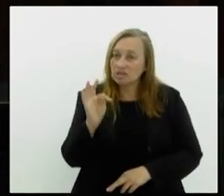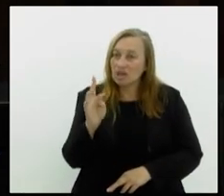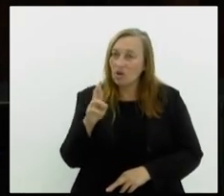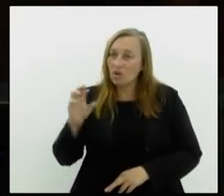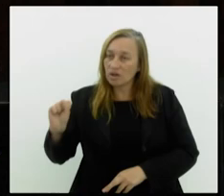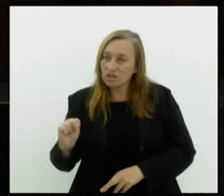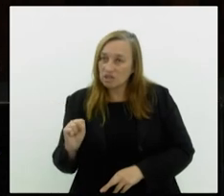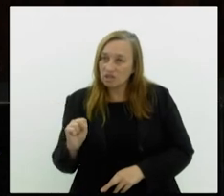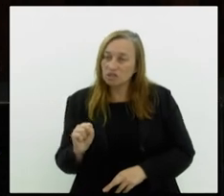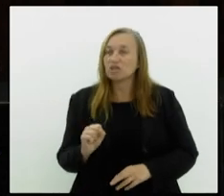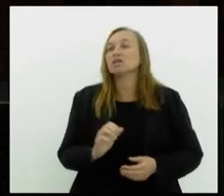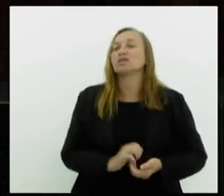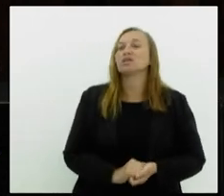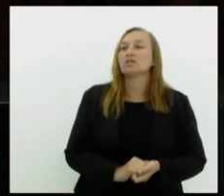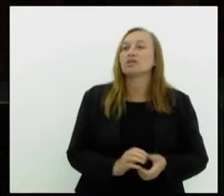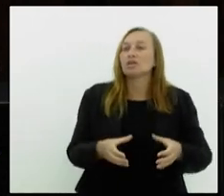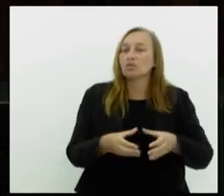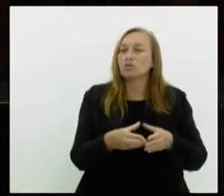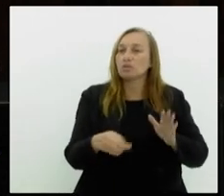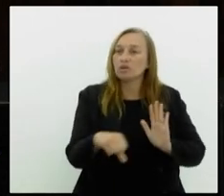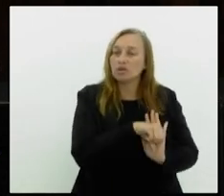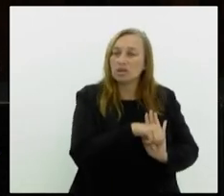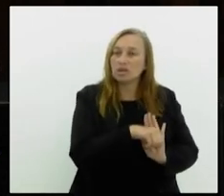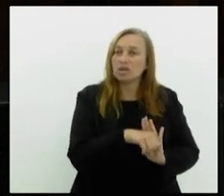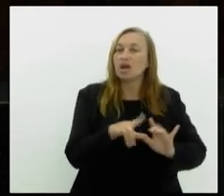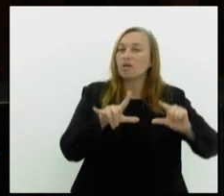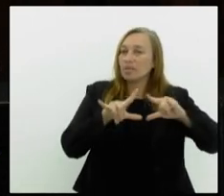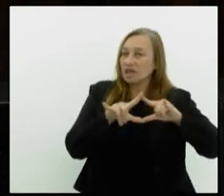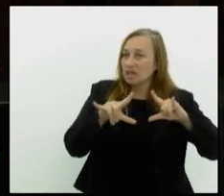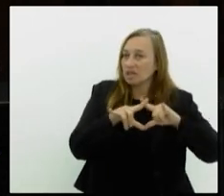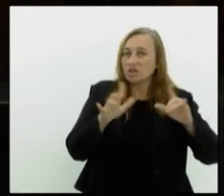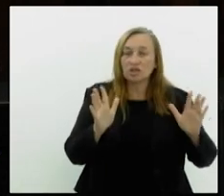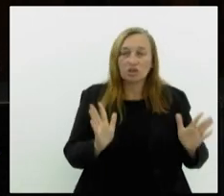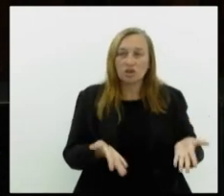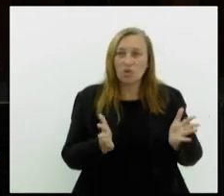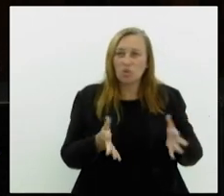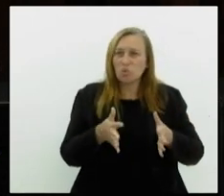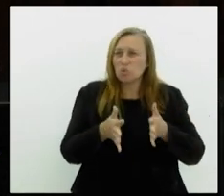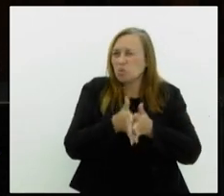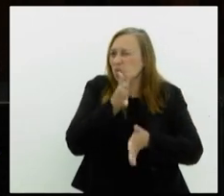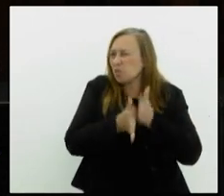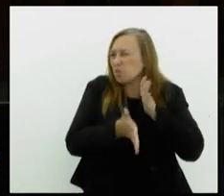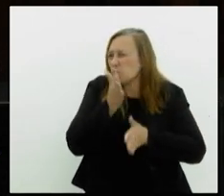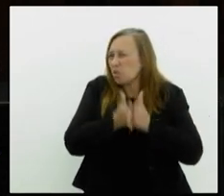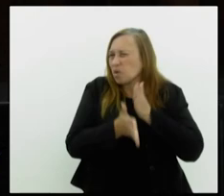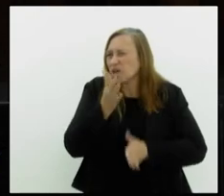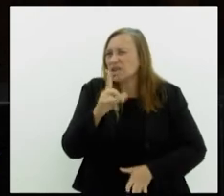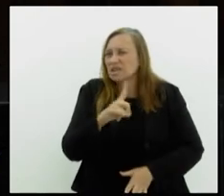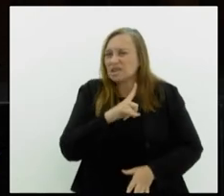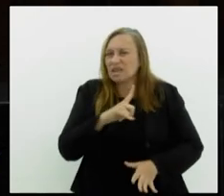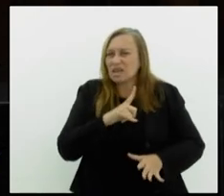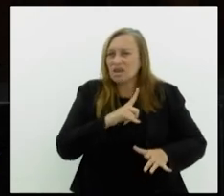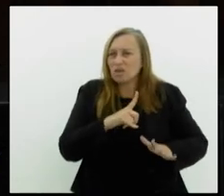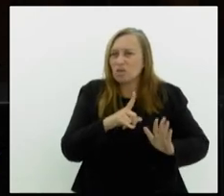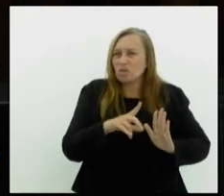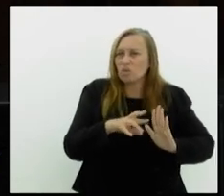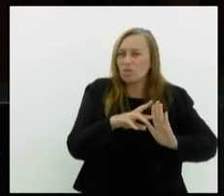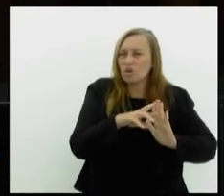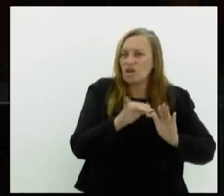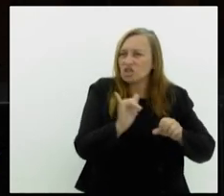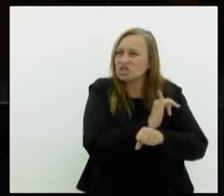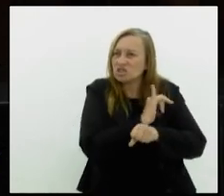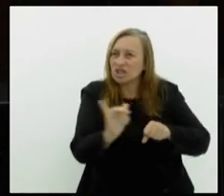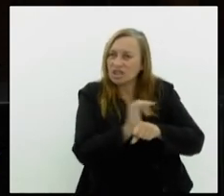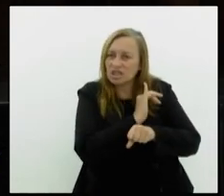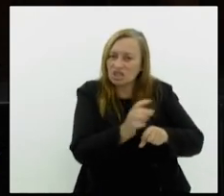seja nas facções criminosas relacionadas à milícia, que hoje se confundem, hoje tem o seu modus operandi de